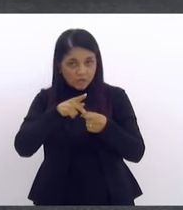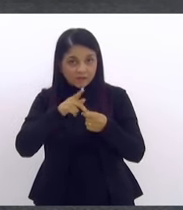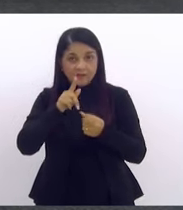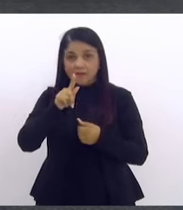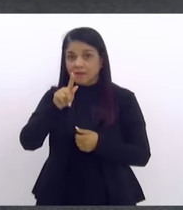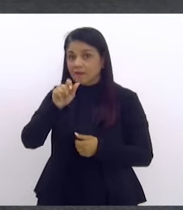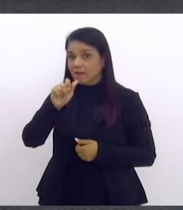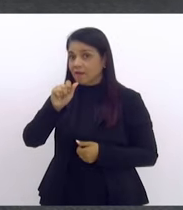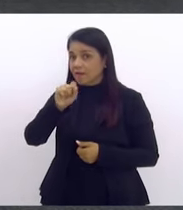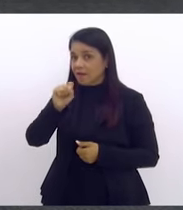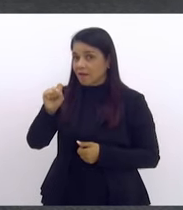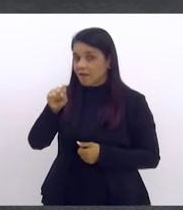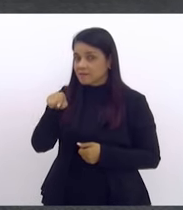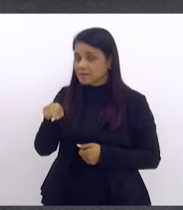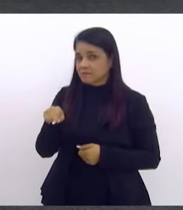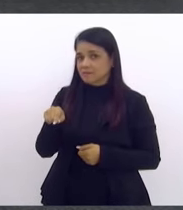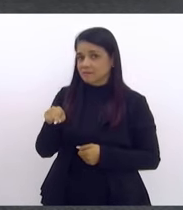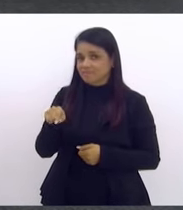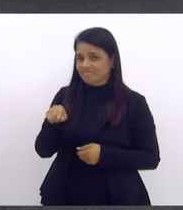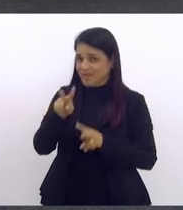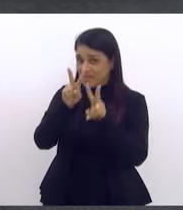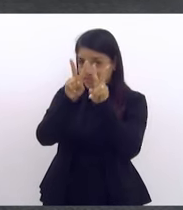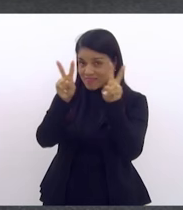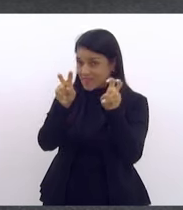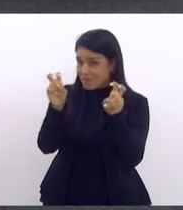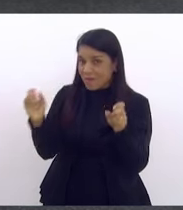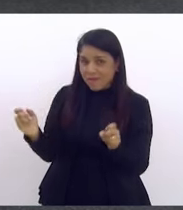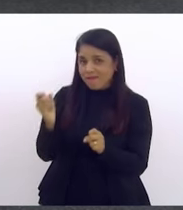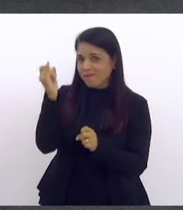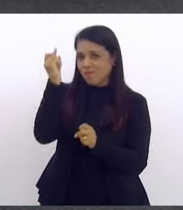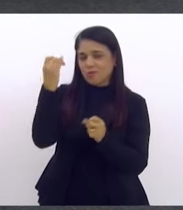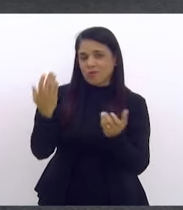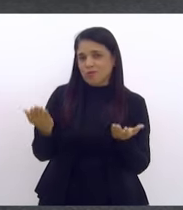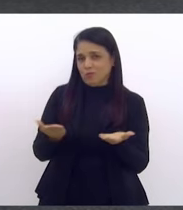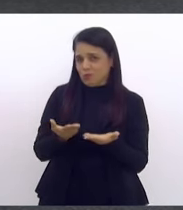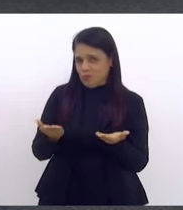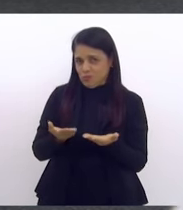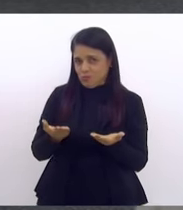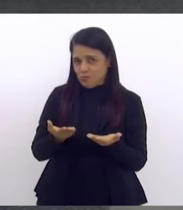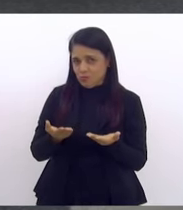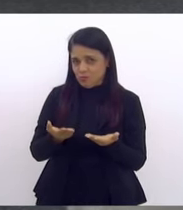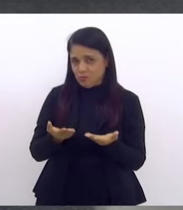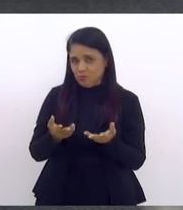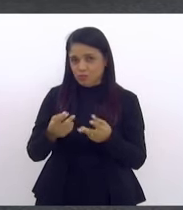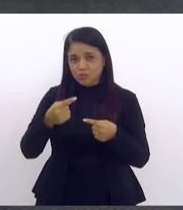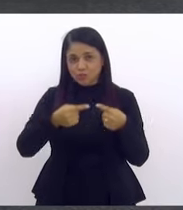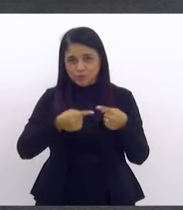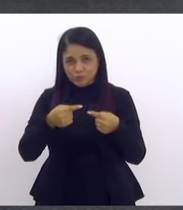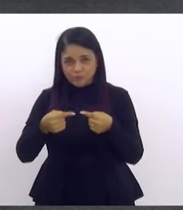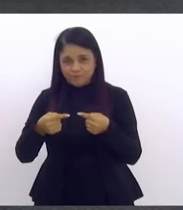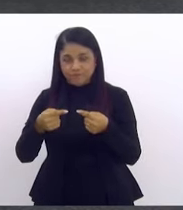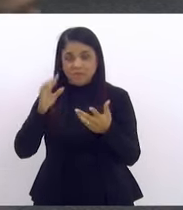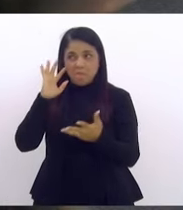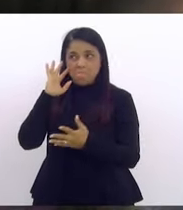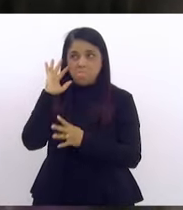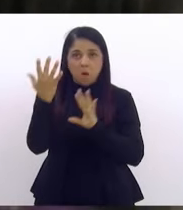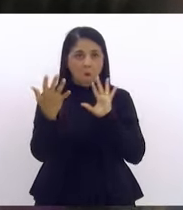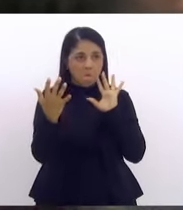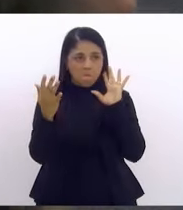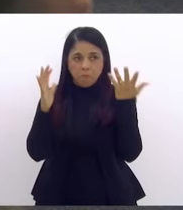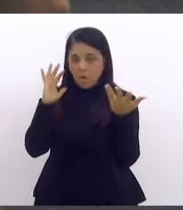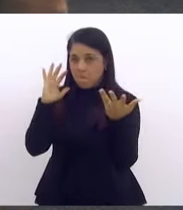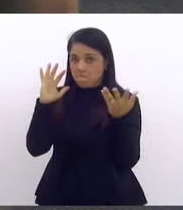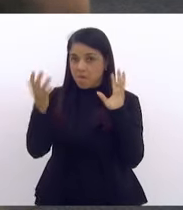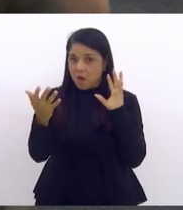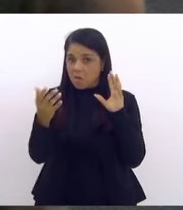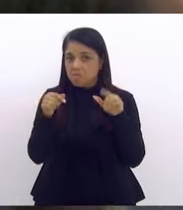tem tema mais relevante do que esse nos tempos atuais, tendo em vista as mudanças climáticas. E o que